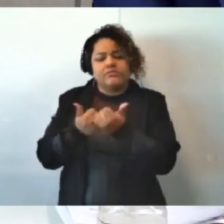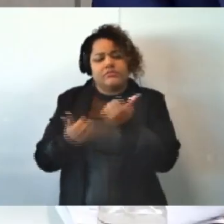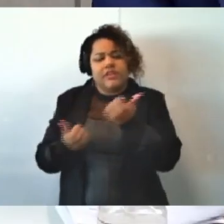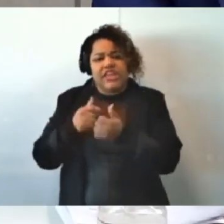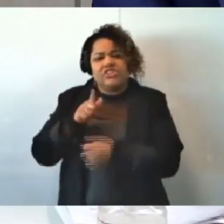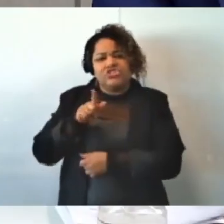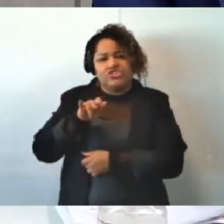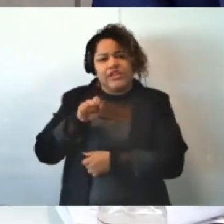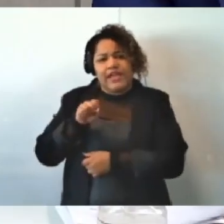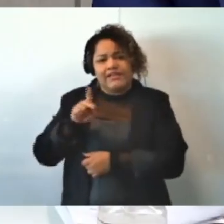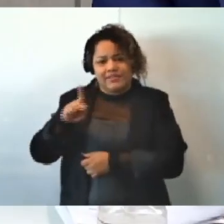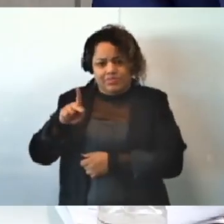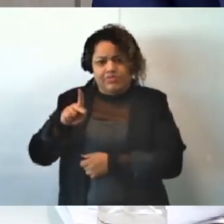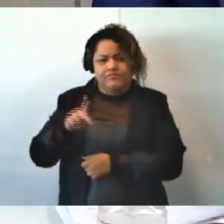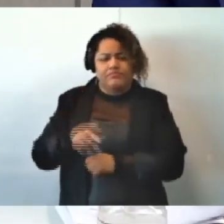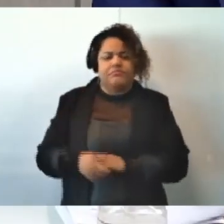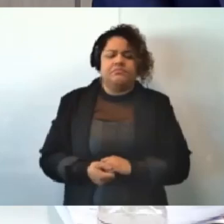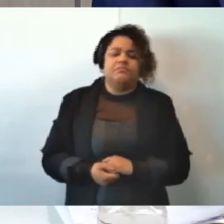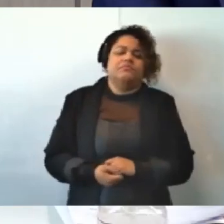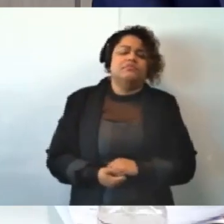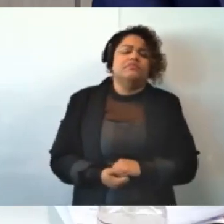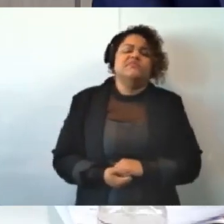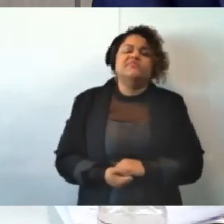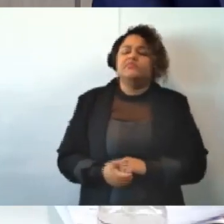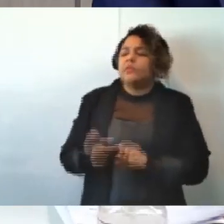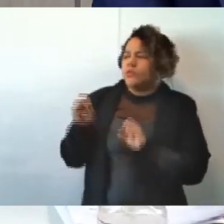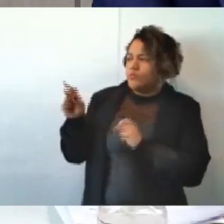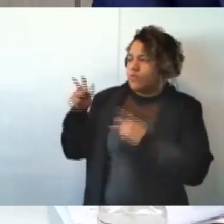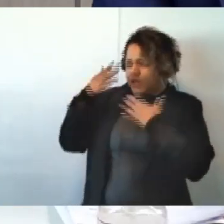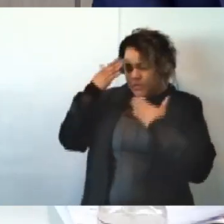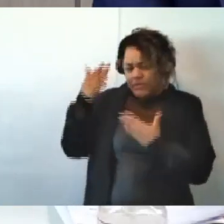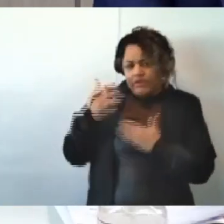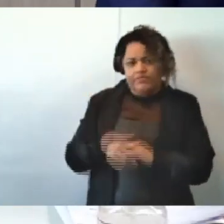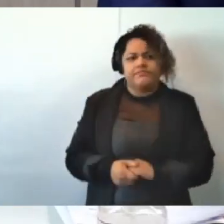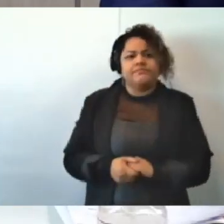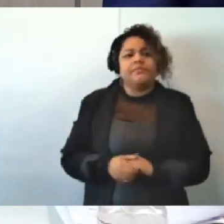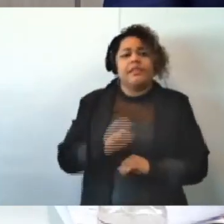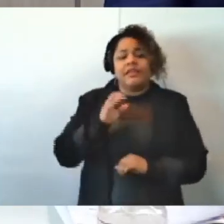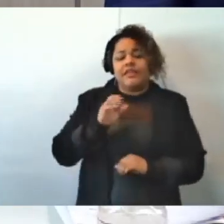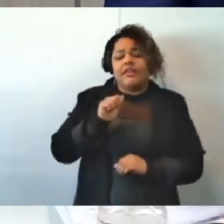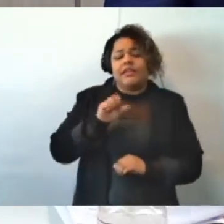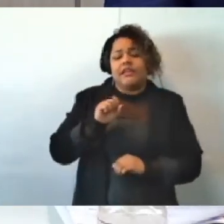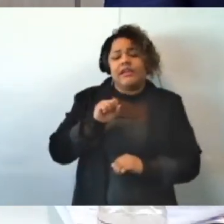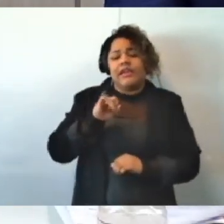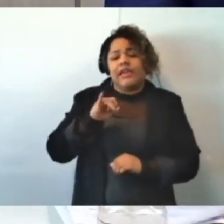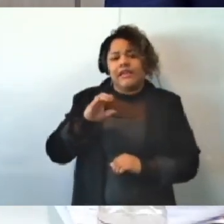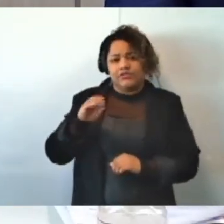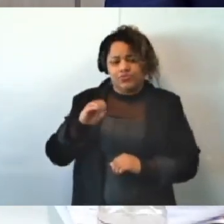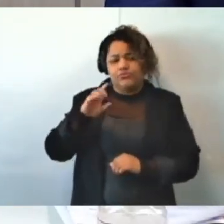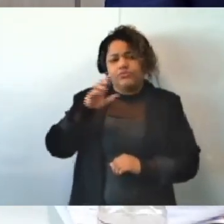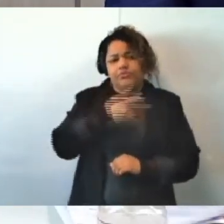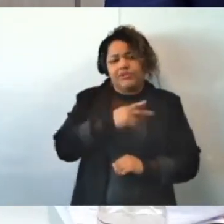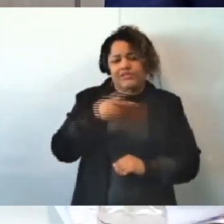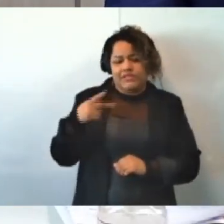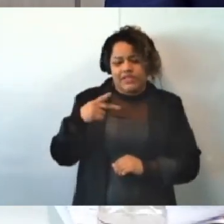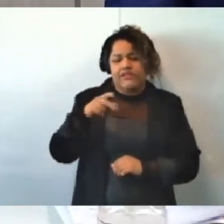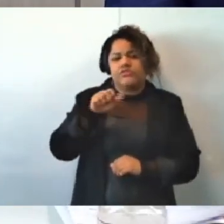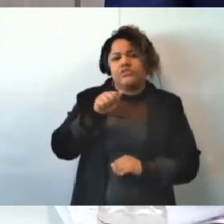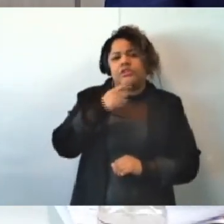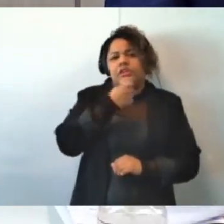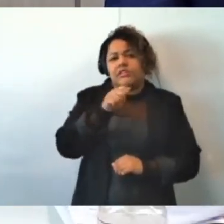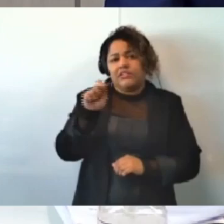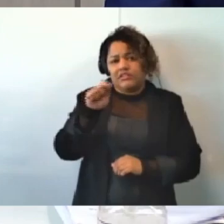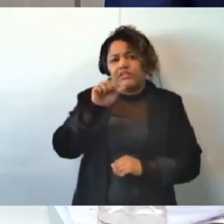Ok. Obrigado, Luiz. Cássio Aldomar Caldas Alves de Oliveira, presidente da Asmiflor, né? Já está aqui